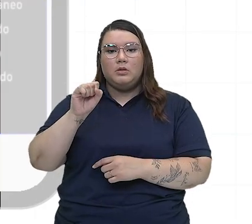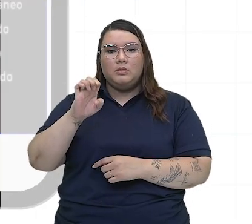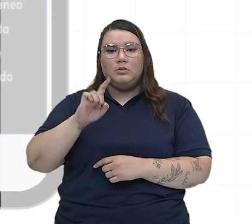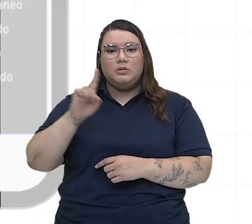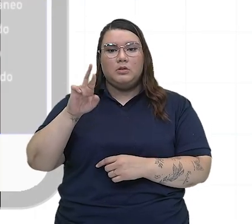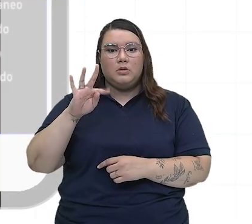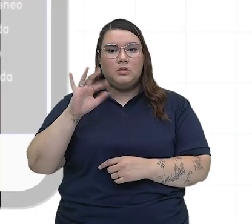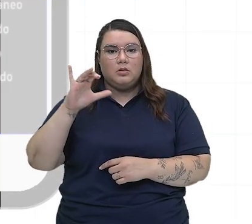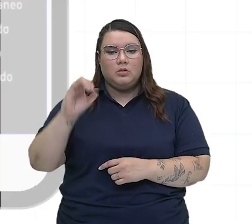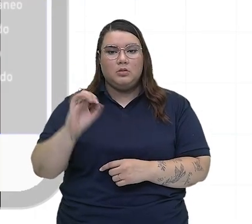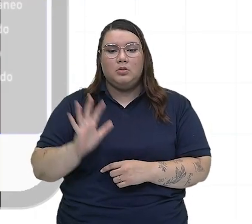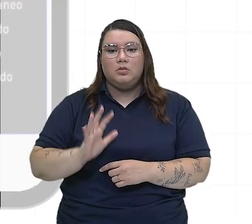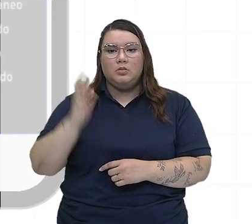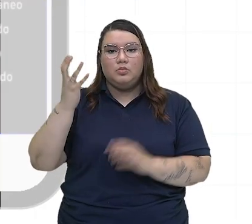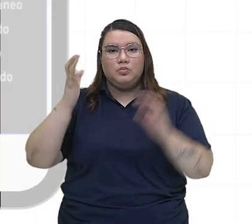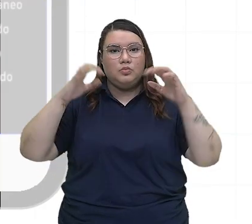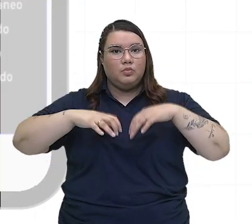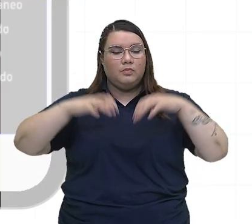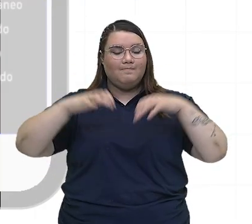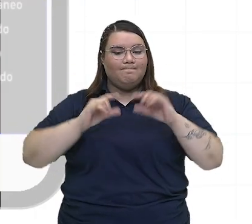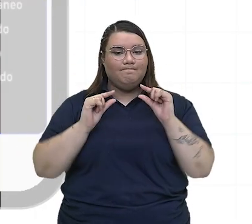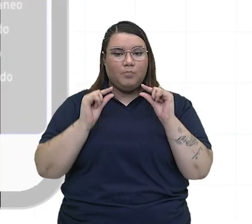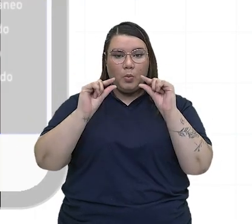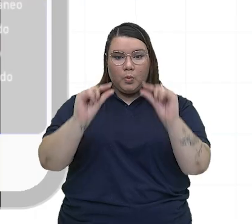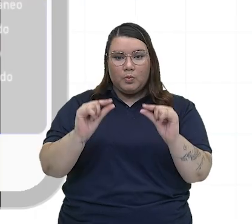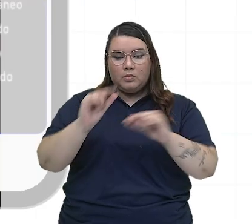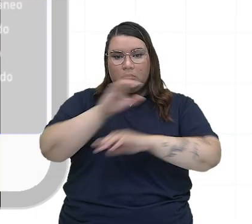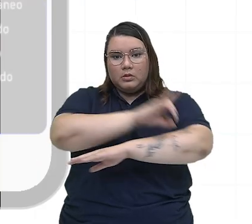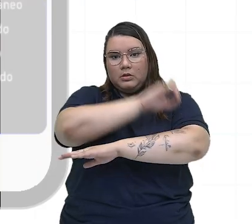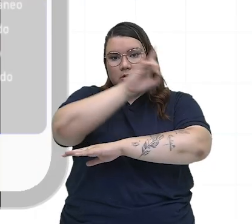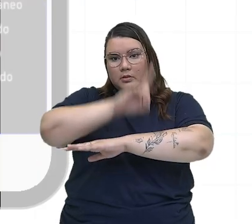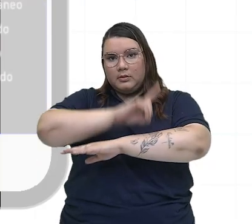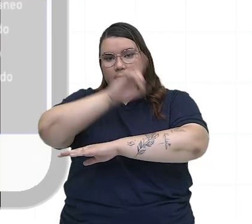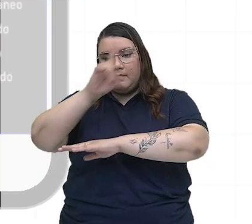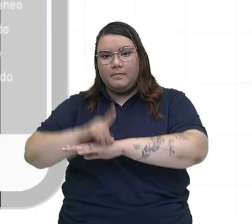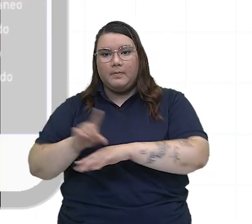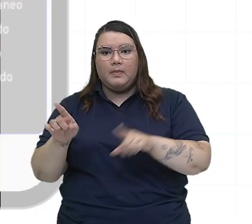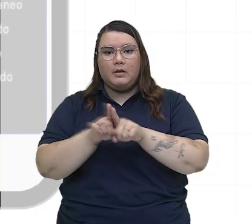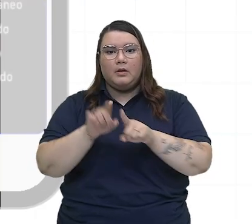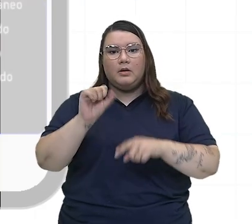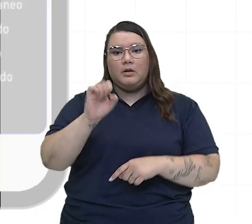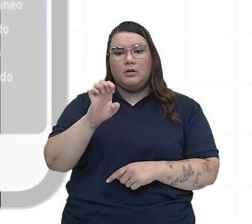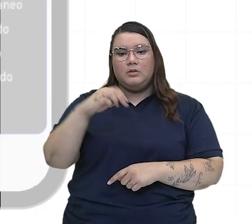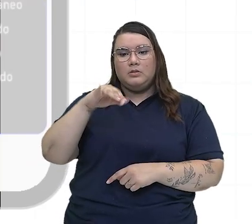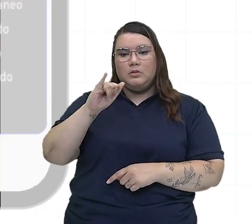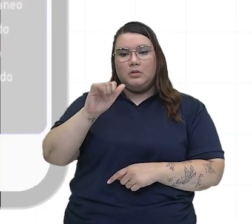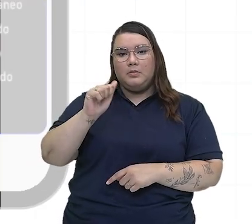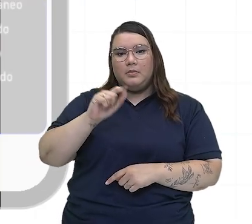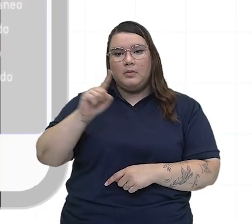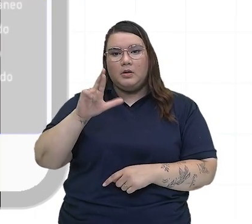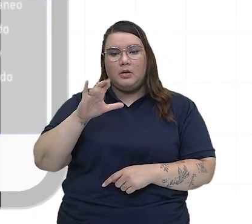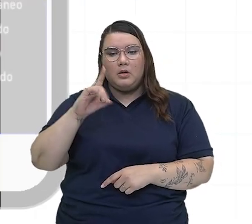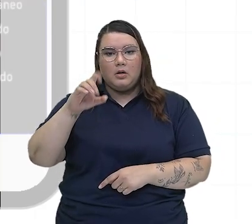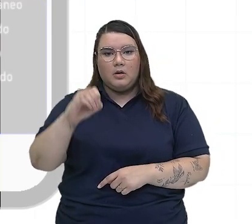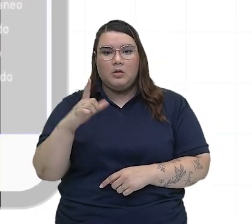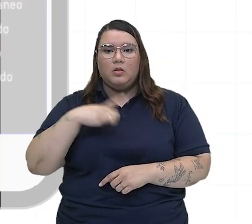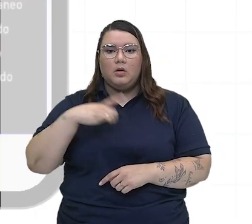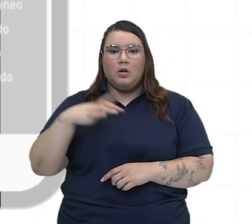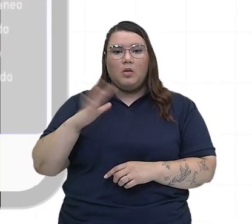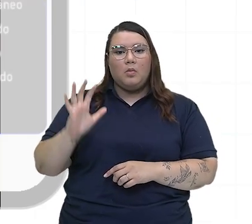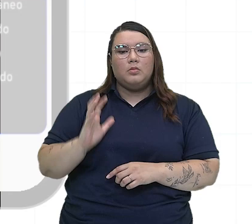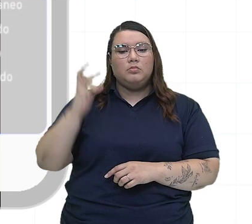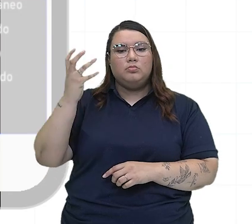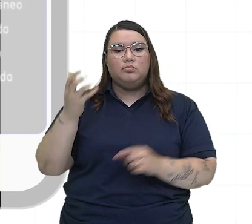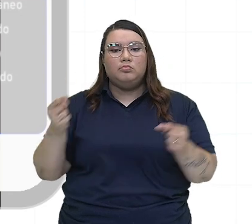desértico são as onde vai ocorrer poucas chuvas, como no deserto do Saara, e o clima semiárido ele vai ter um efeito